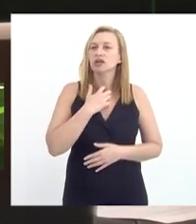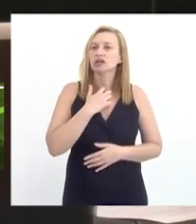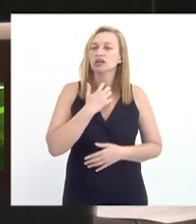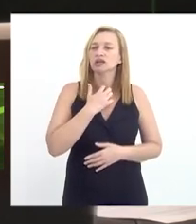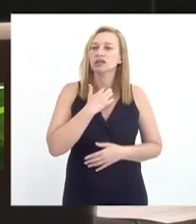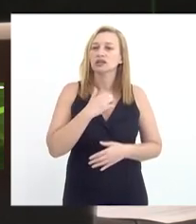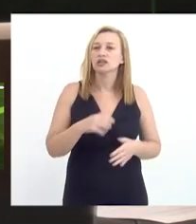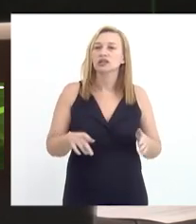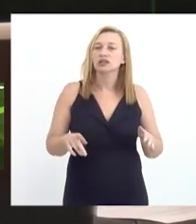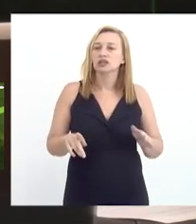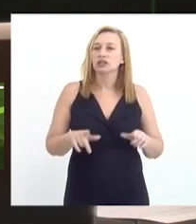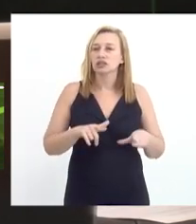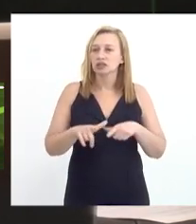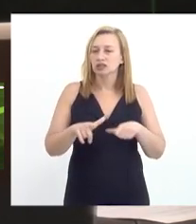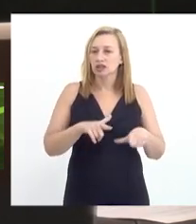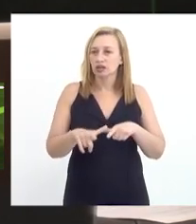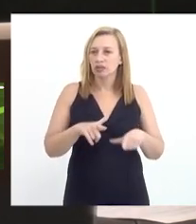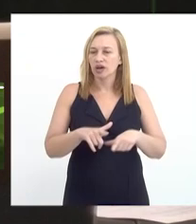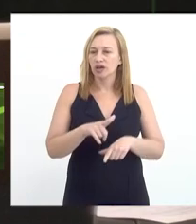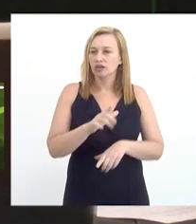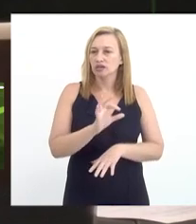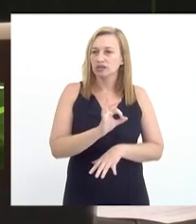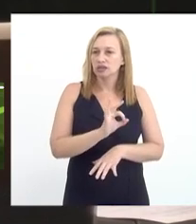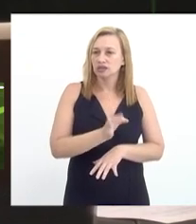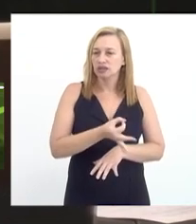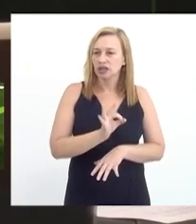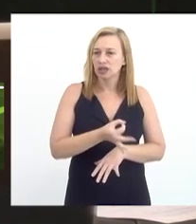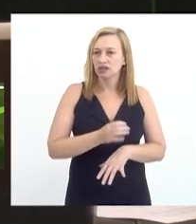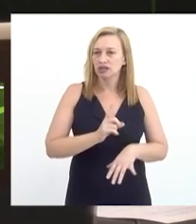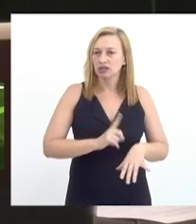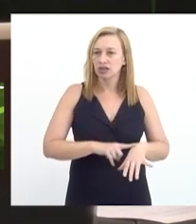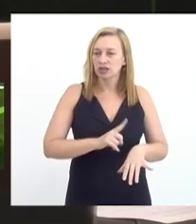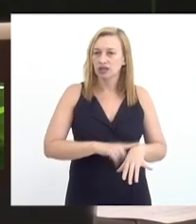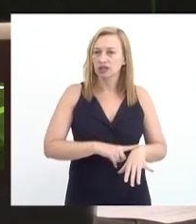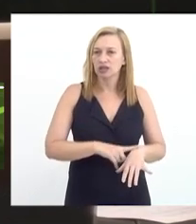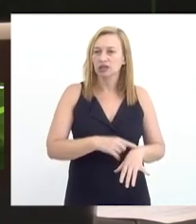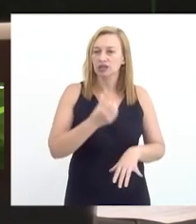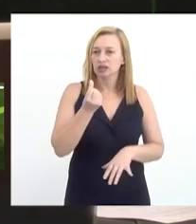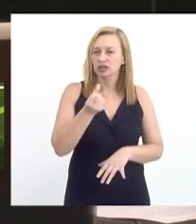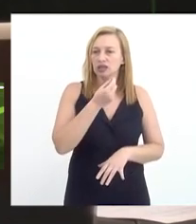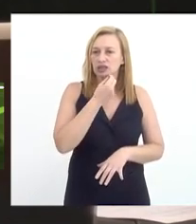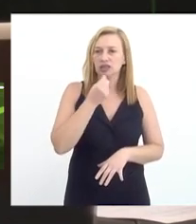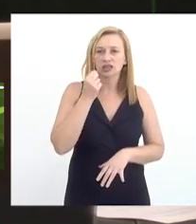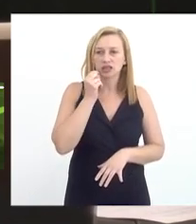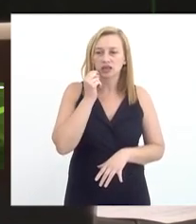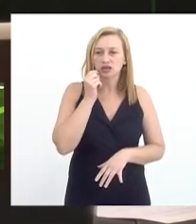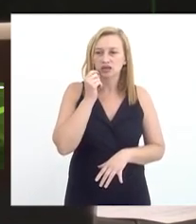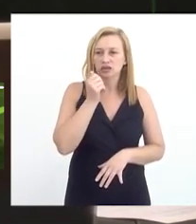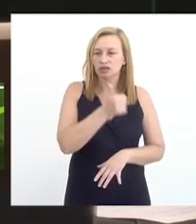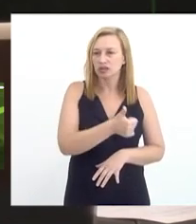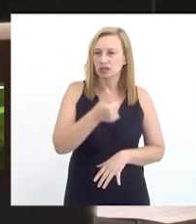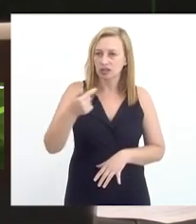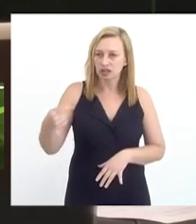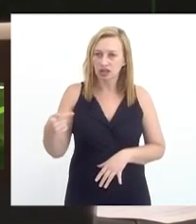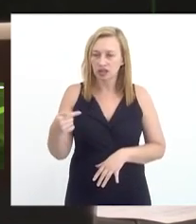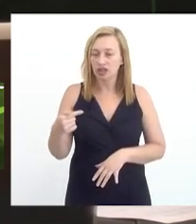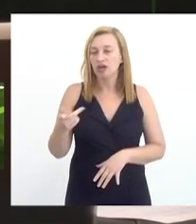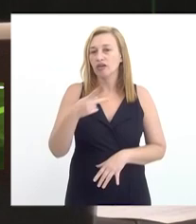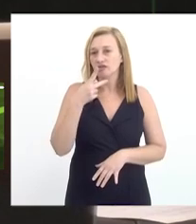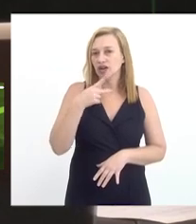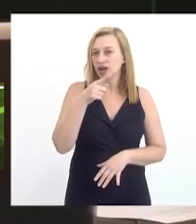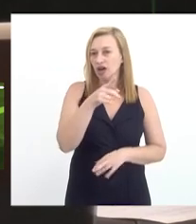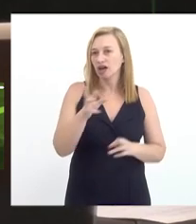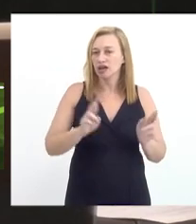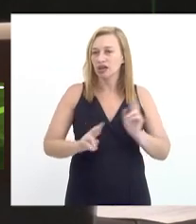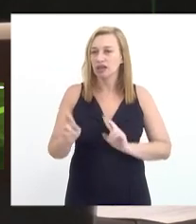de cargos Efetivos Em decorrência Da vacância Ocorrida A partir de 6 de setembro De 17 E ele vai dizer Em relação